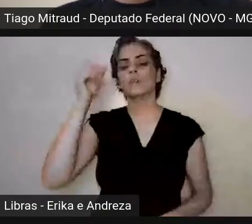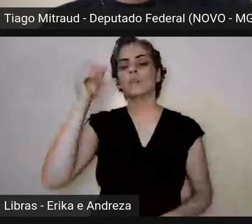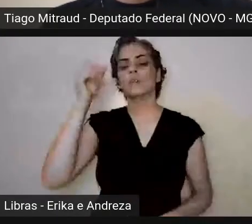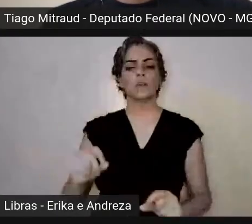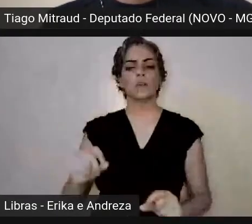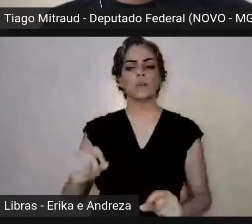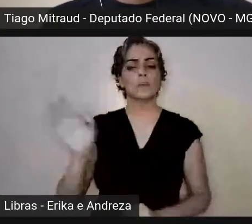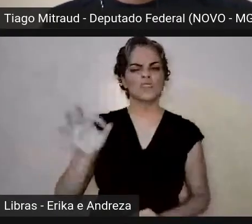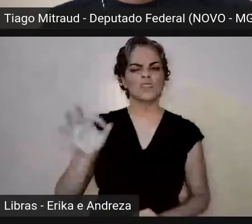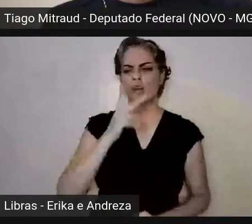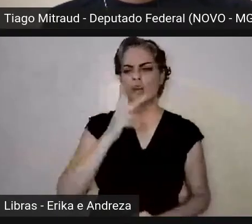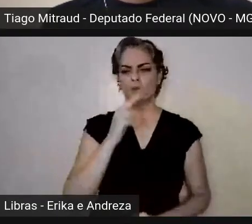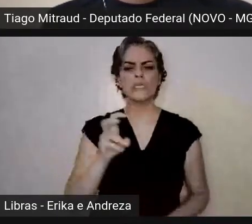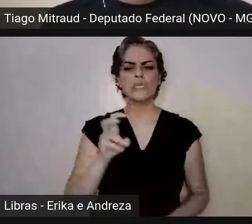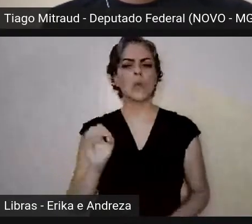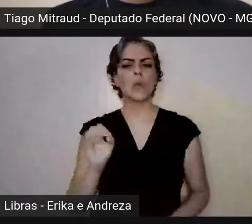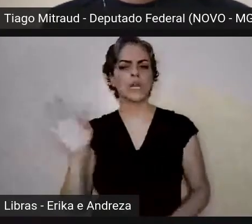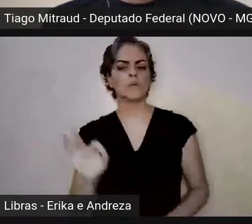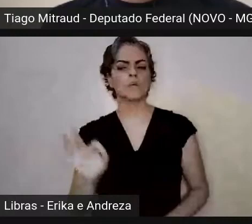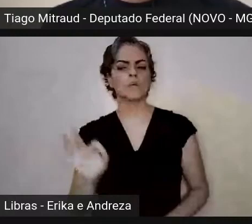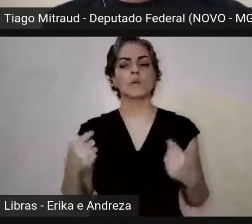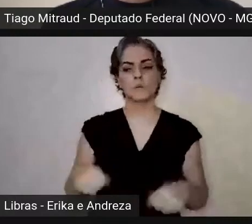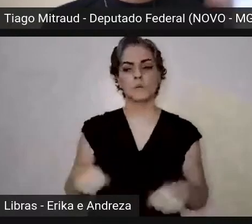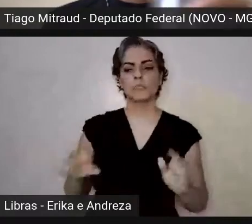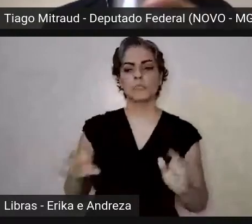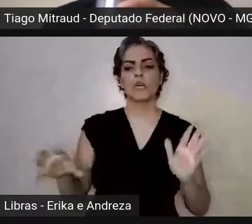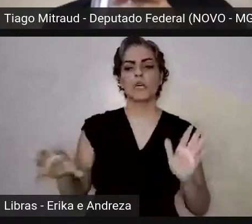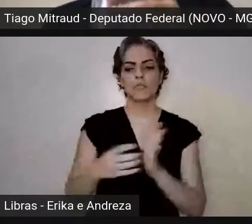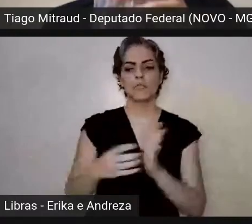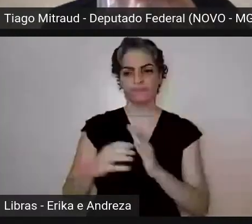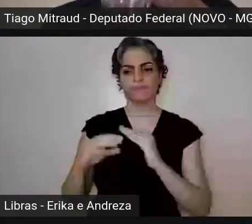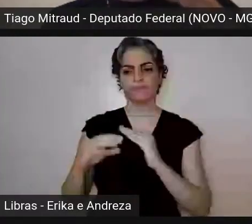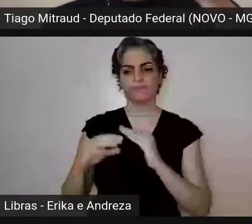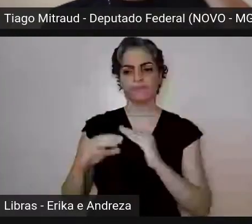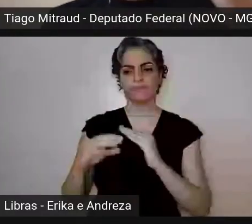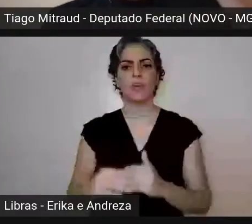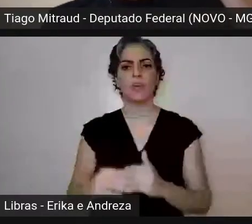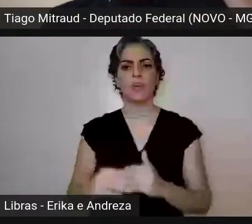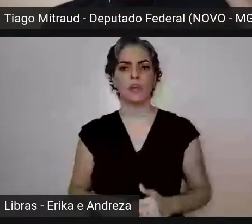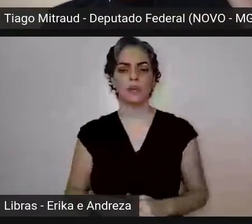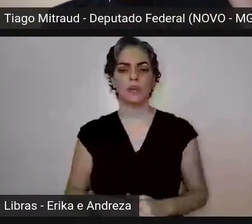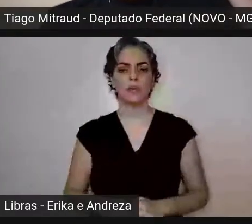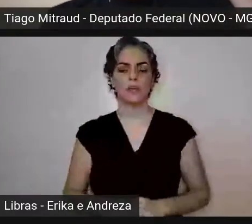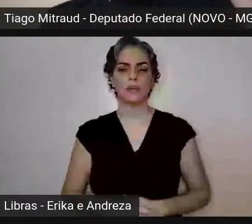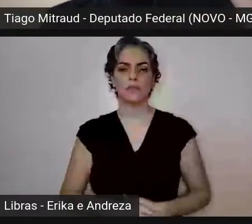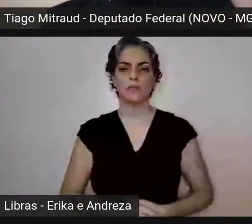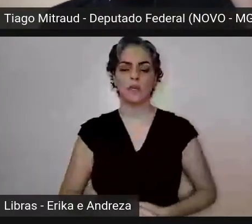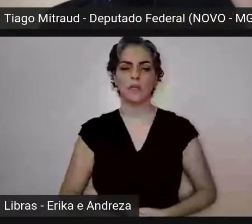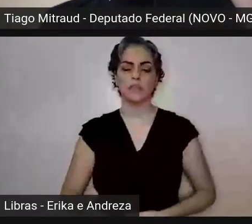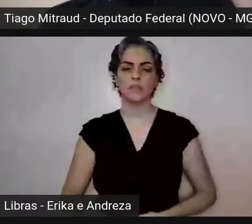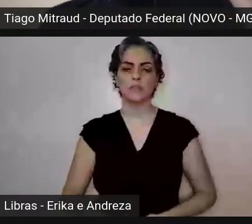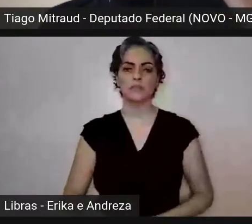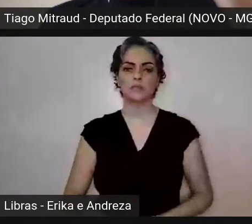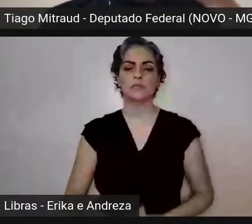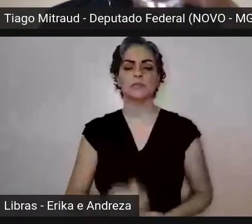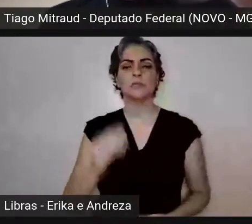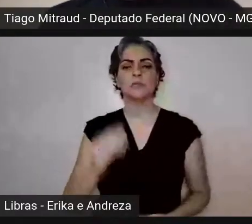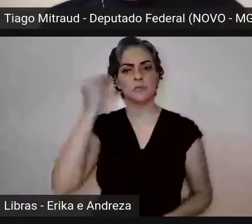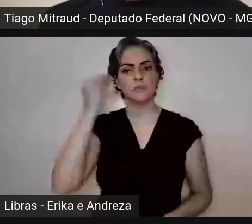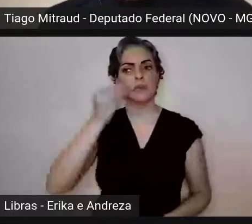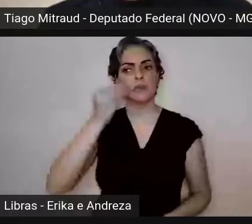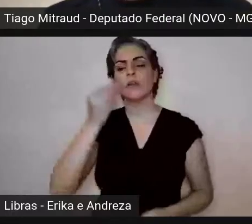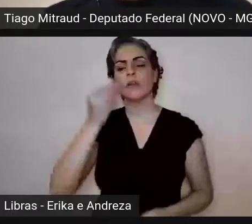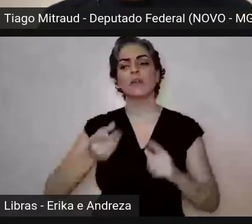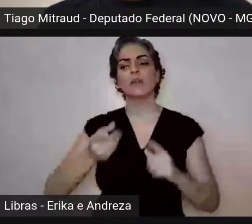50%, tem que ser ocupado por servidor estável e concursado. Eu, na minha experiência na administração pública,